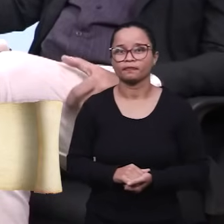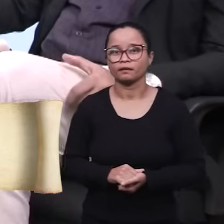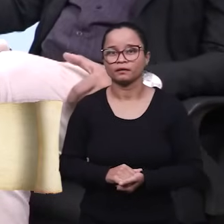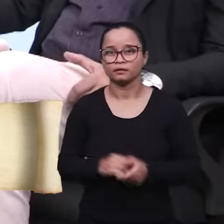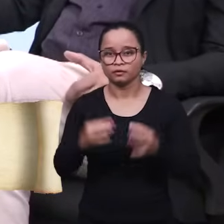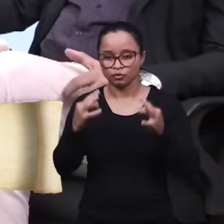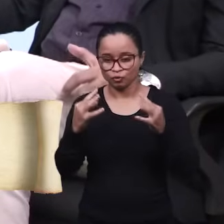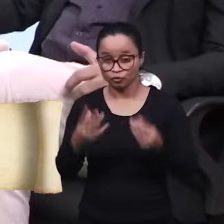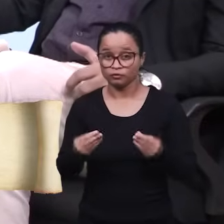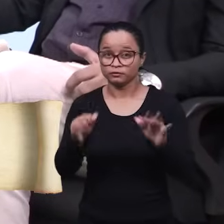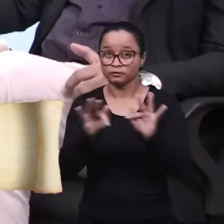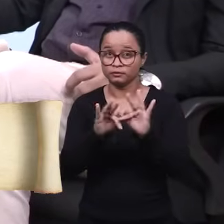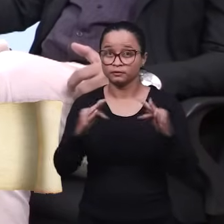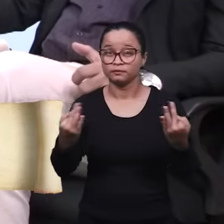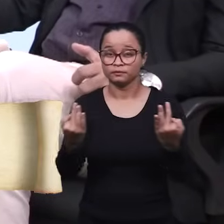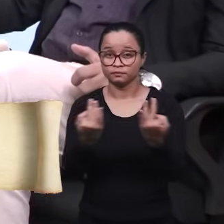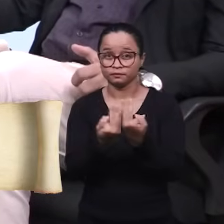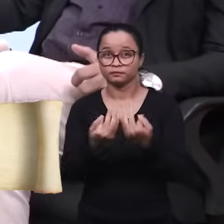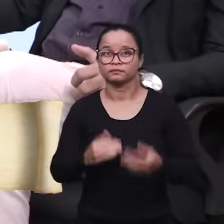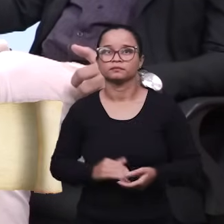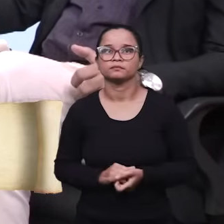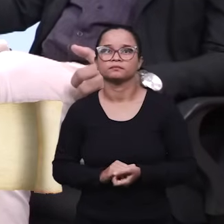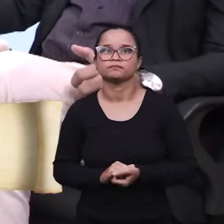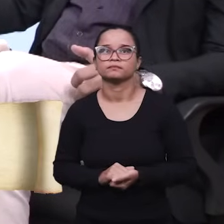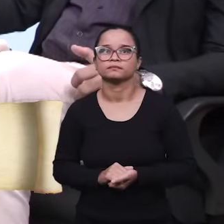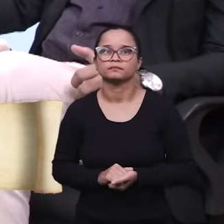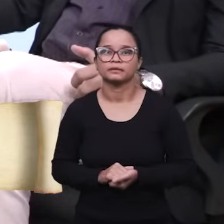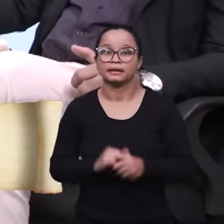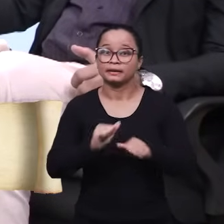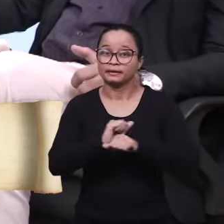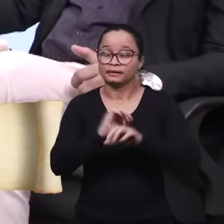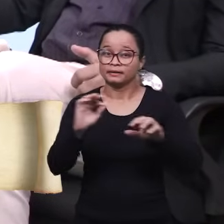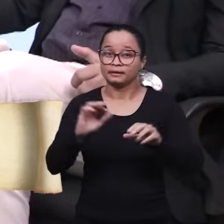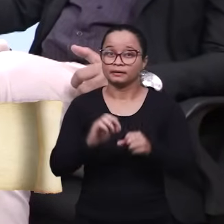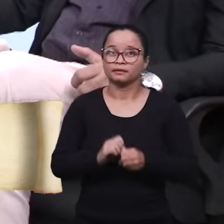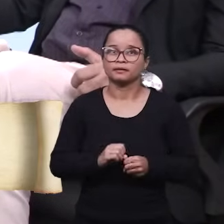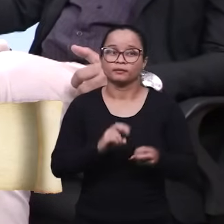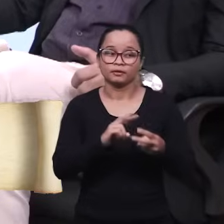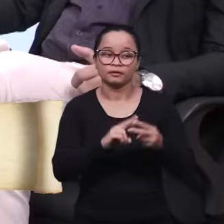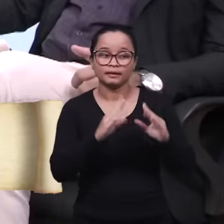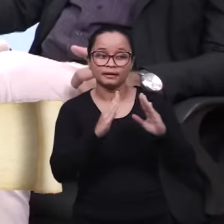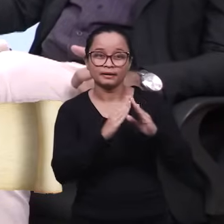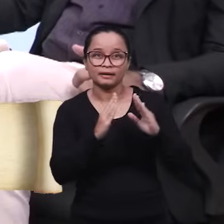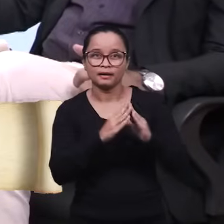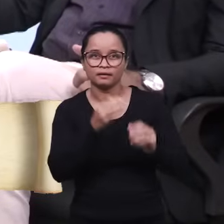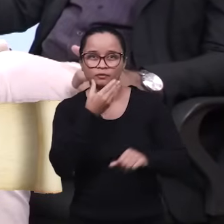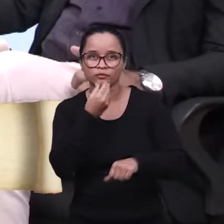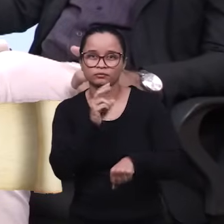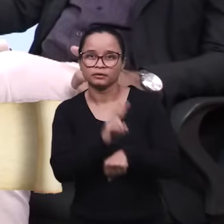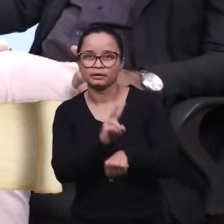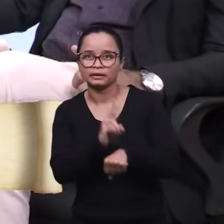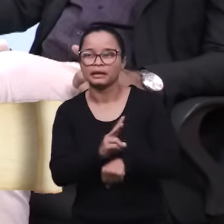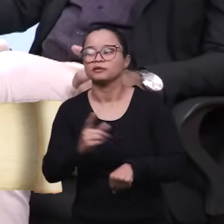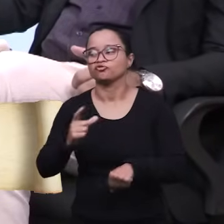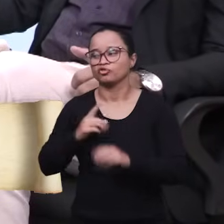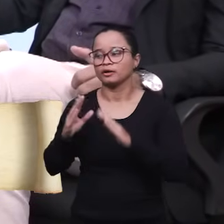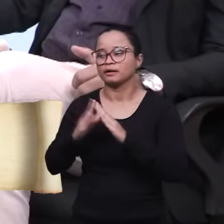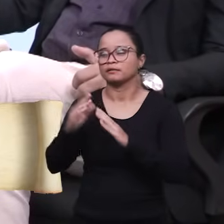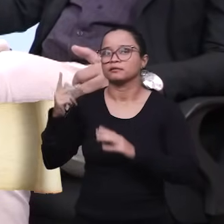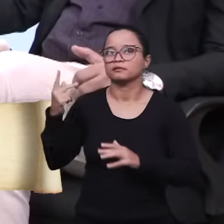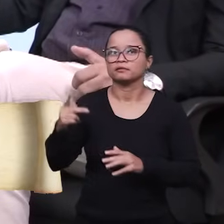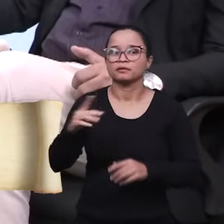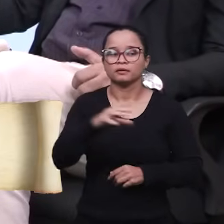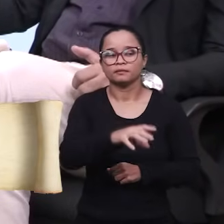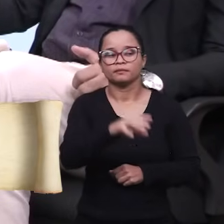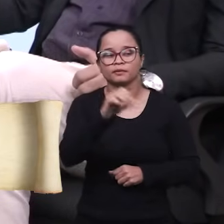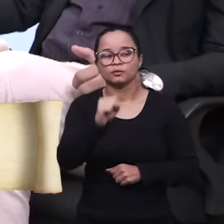Todos a família. Dali, claro que a prisão não era a casa do carcereiro. O carcereiro tinha a sua casa. Levou